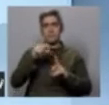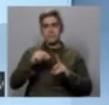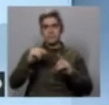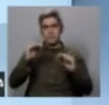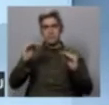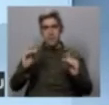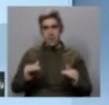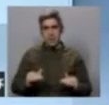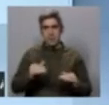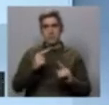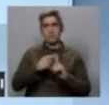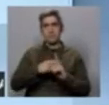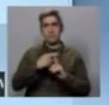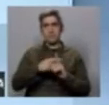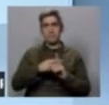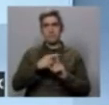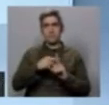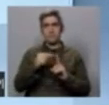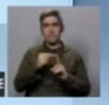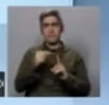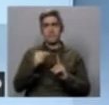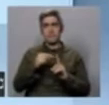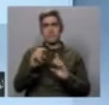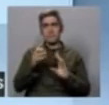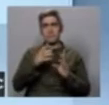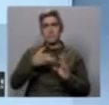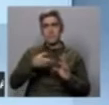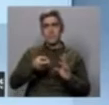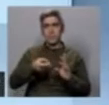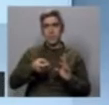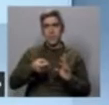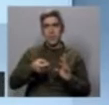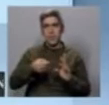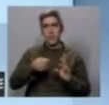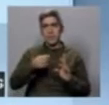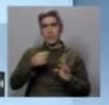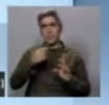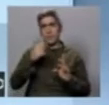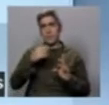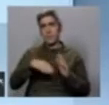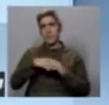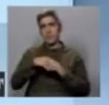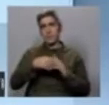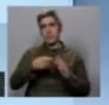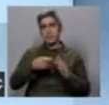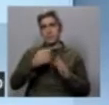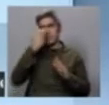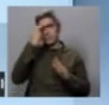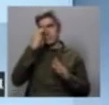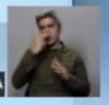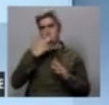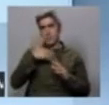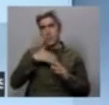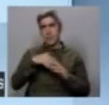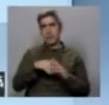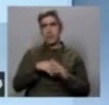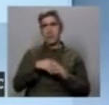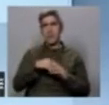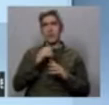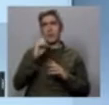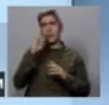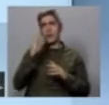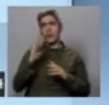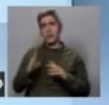baixas, com temperaturas mínimas de 19 graus, de máximas de 19 graus para Castelo Branco, mais para o